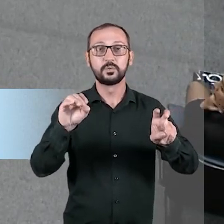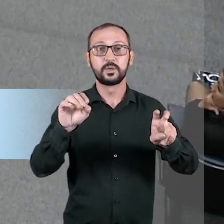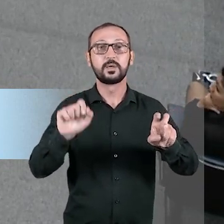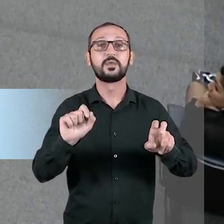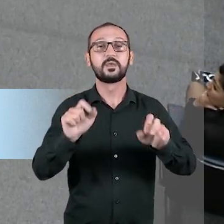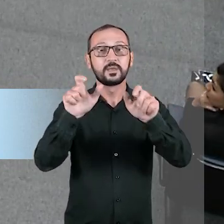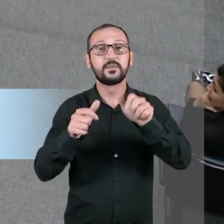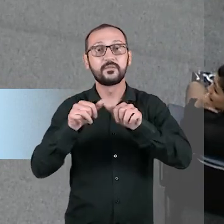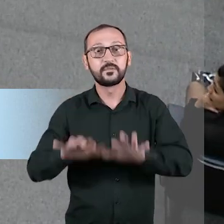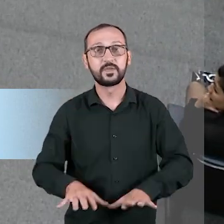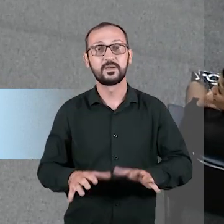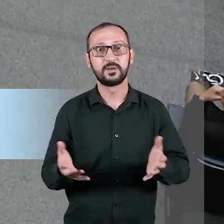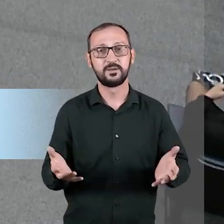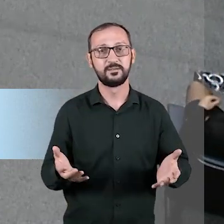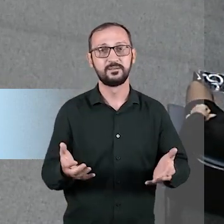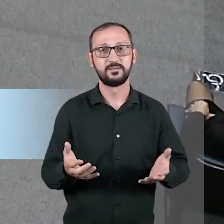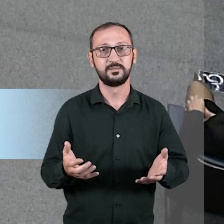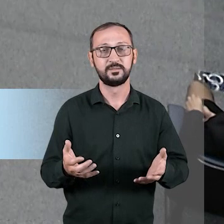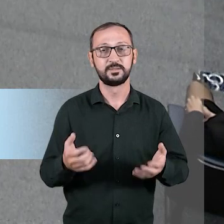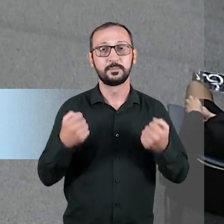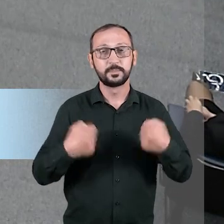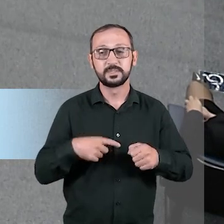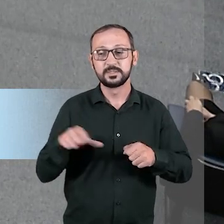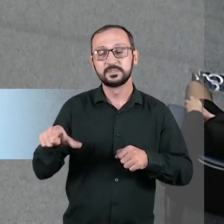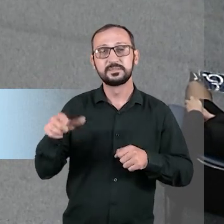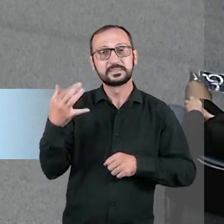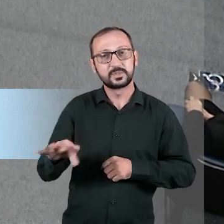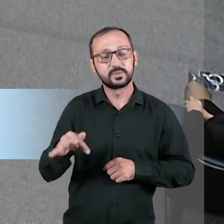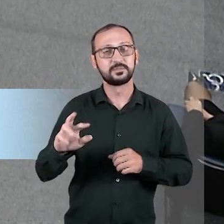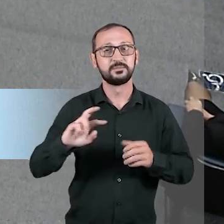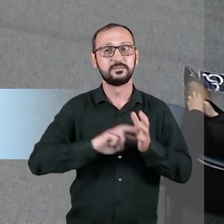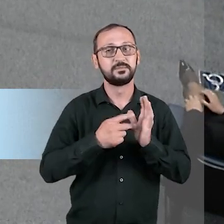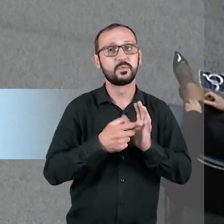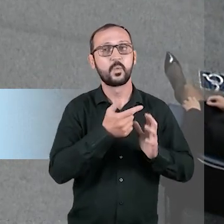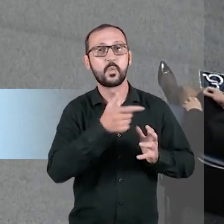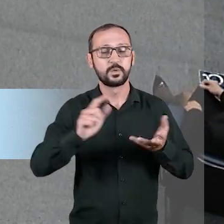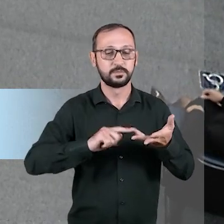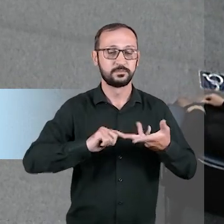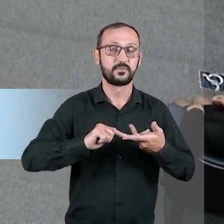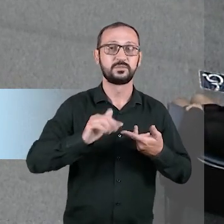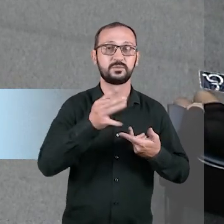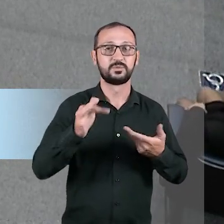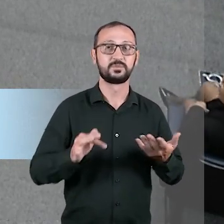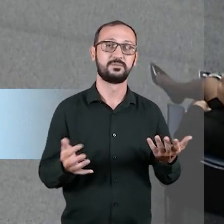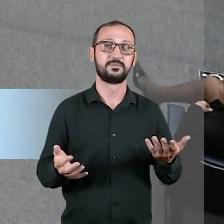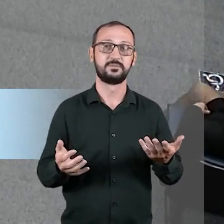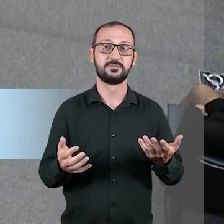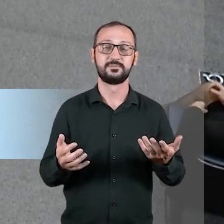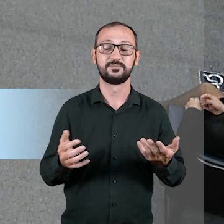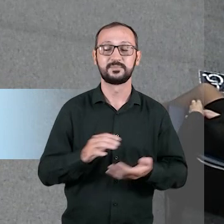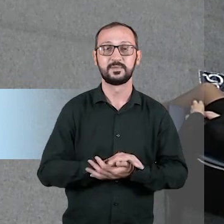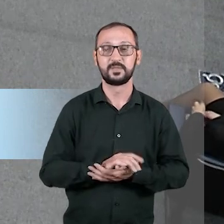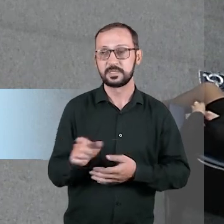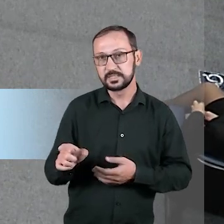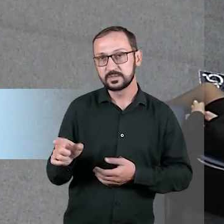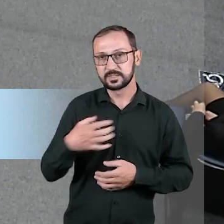falei, cara, enfim, vamos ter que dar algum sentido para essa tua dor. Você tem que... Porque outras dores também... E sempre dizia para